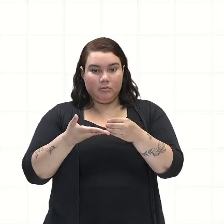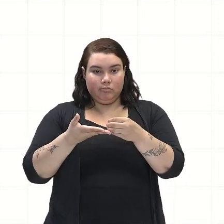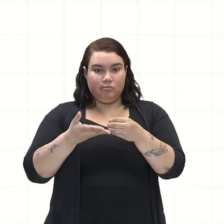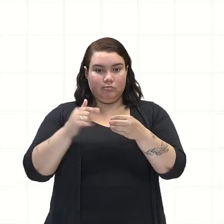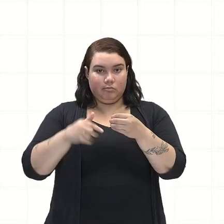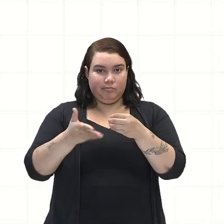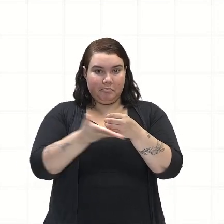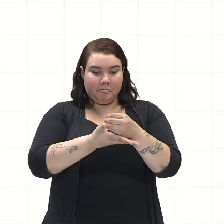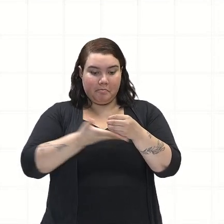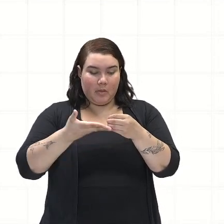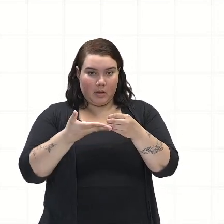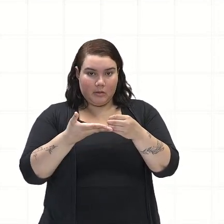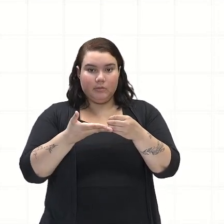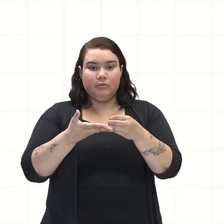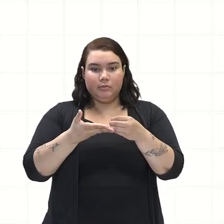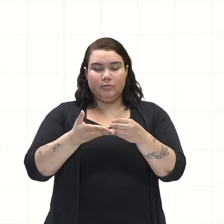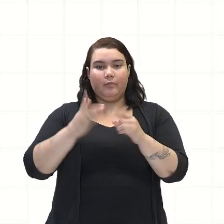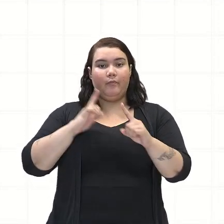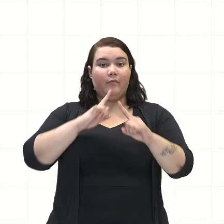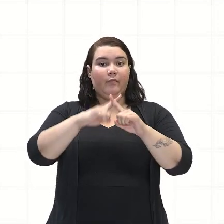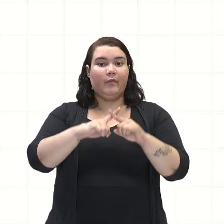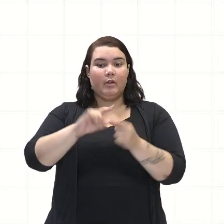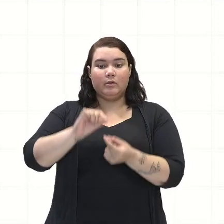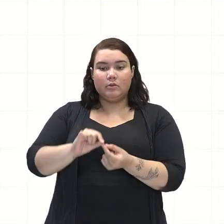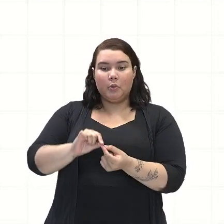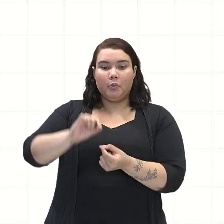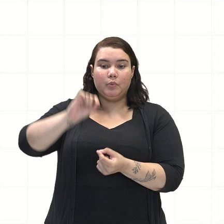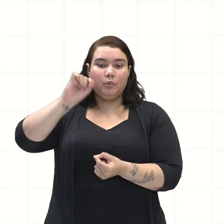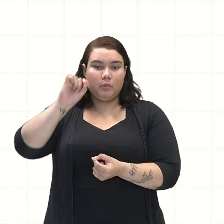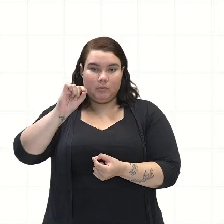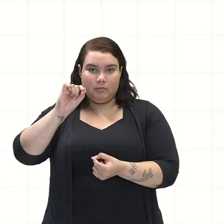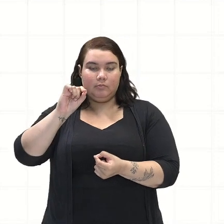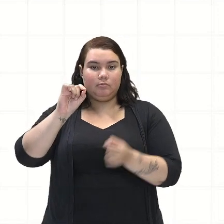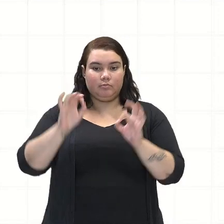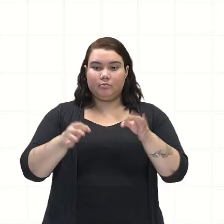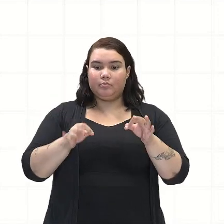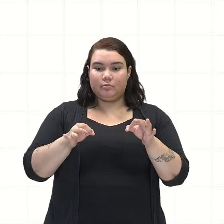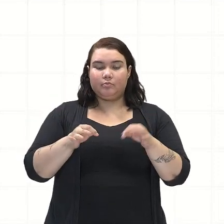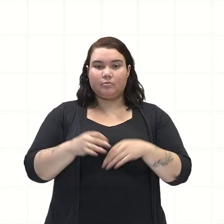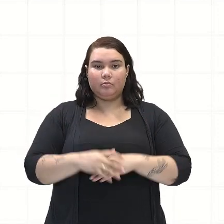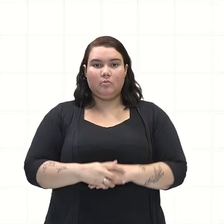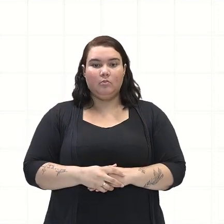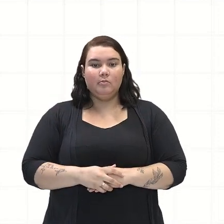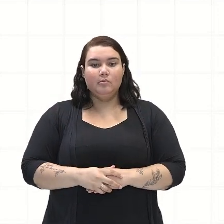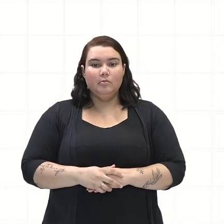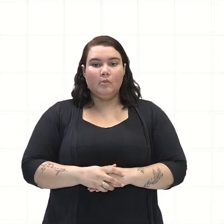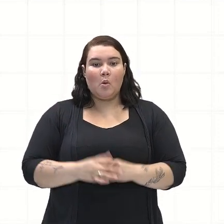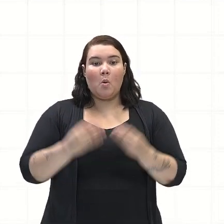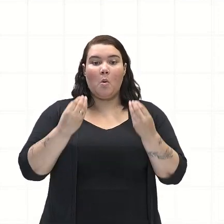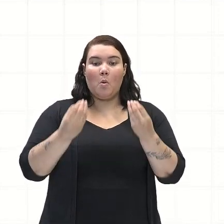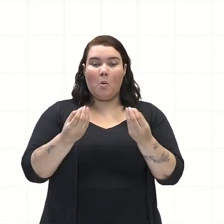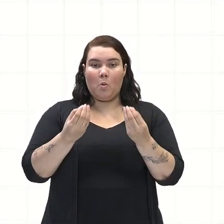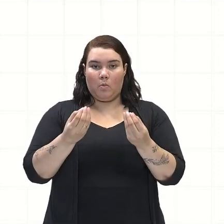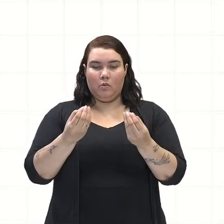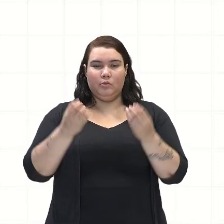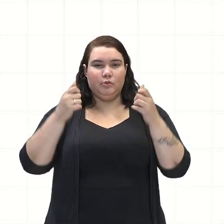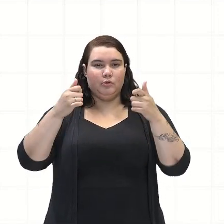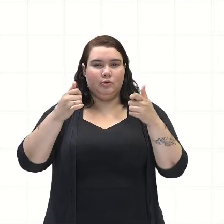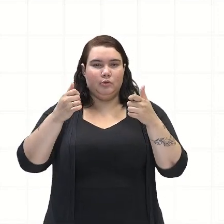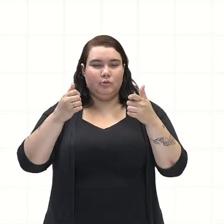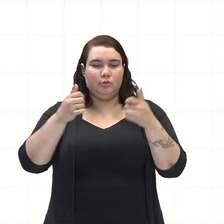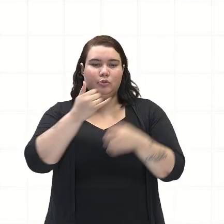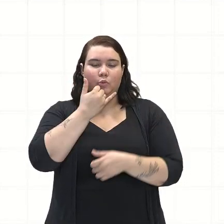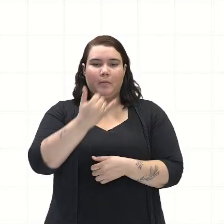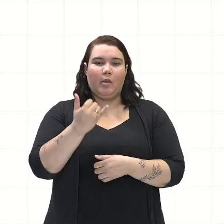só, a área da base e a altura. Como nós estamos falando